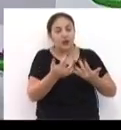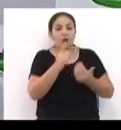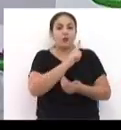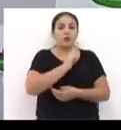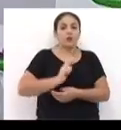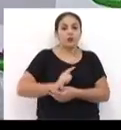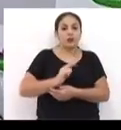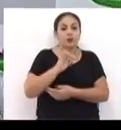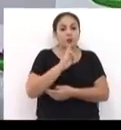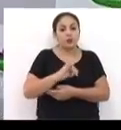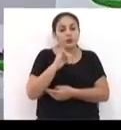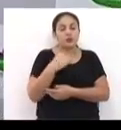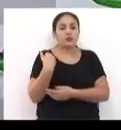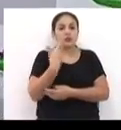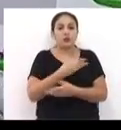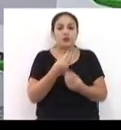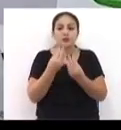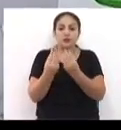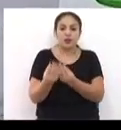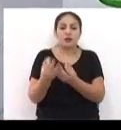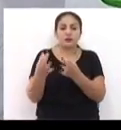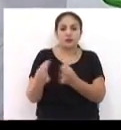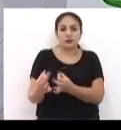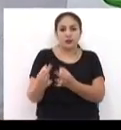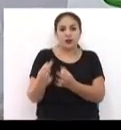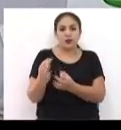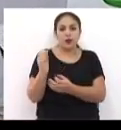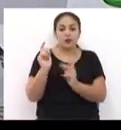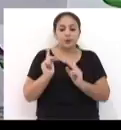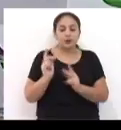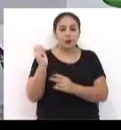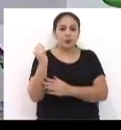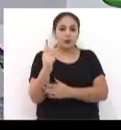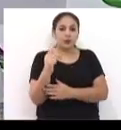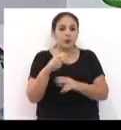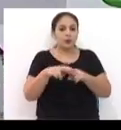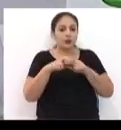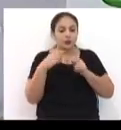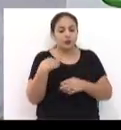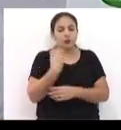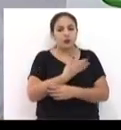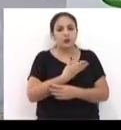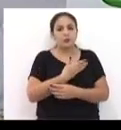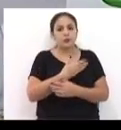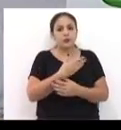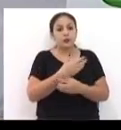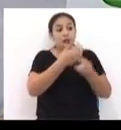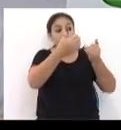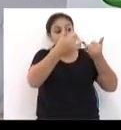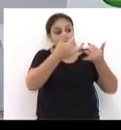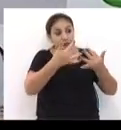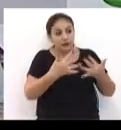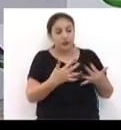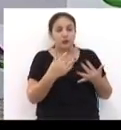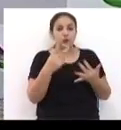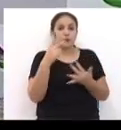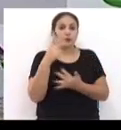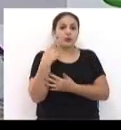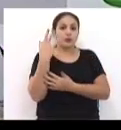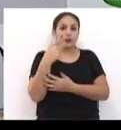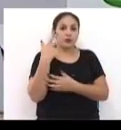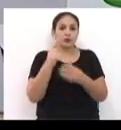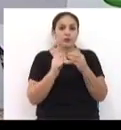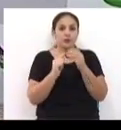darmos essa dignidade aos nossos aposentados. Por isso que nós estamos buscando a sensibilizar os nossos legisladores municipais